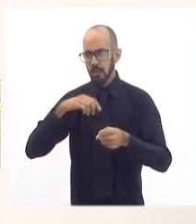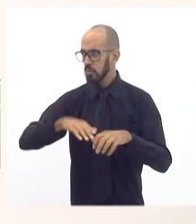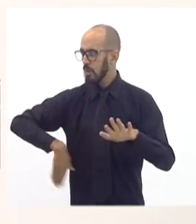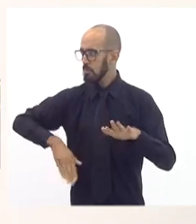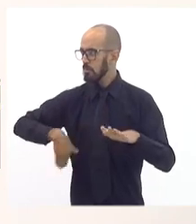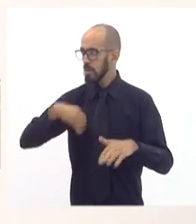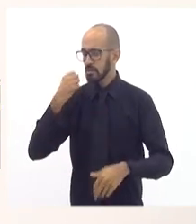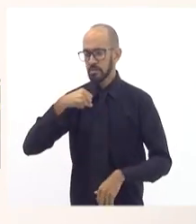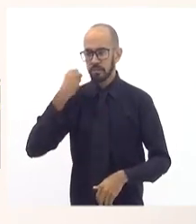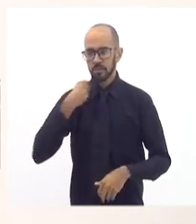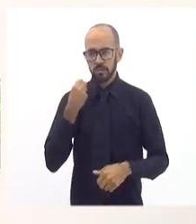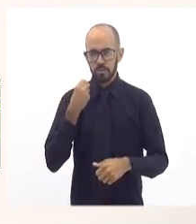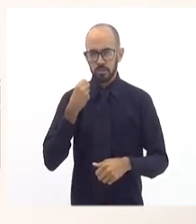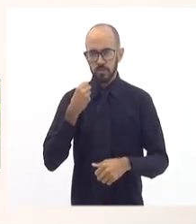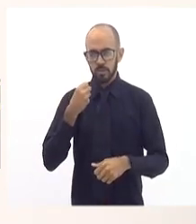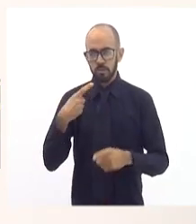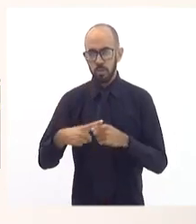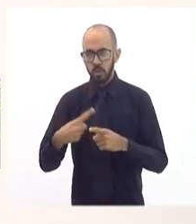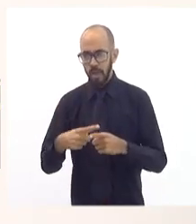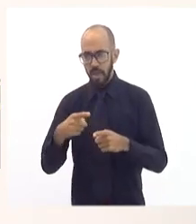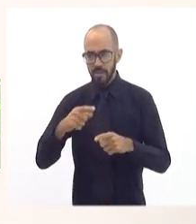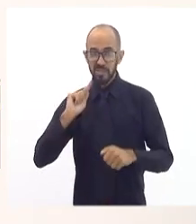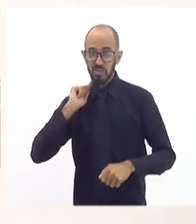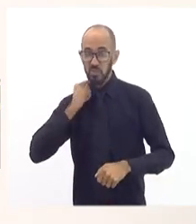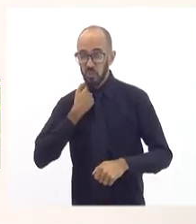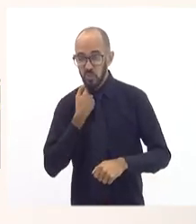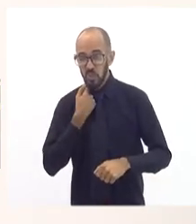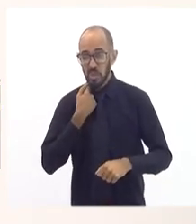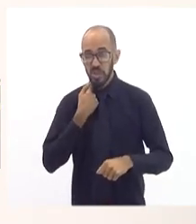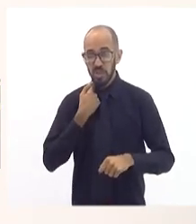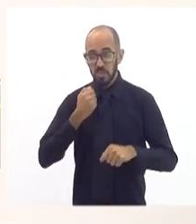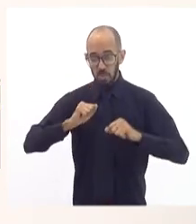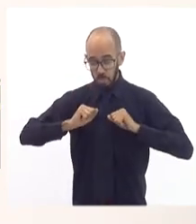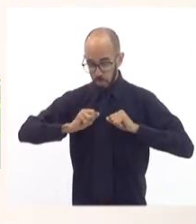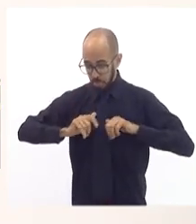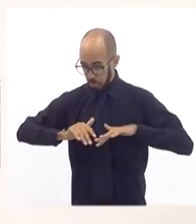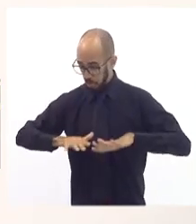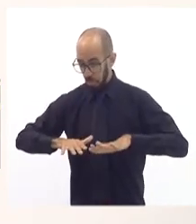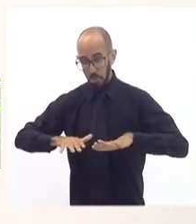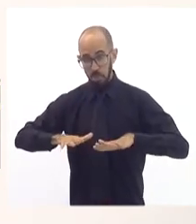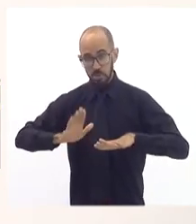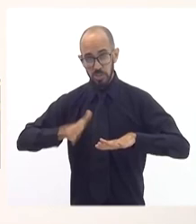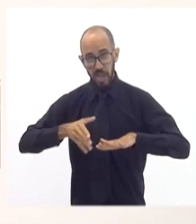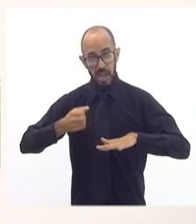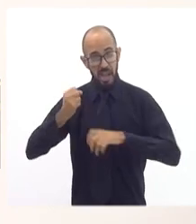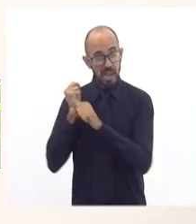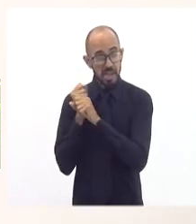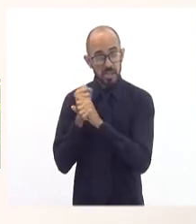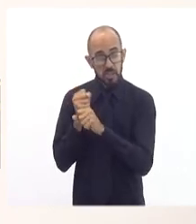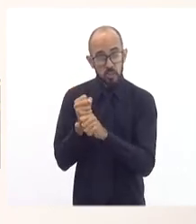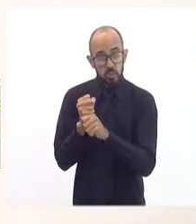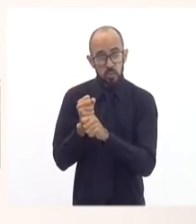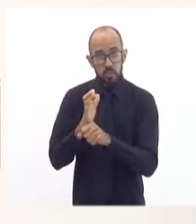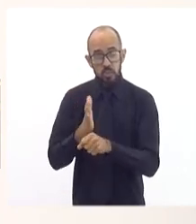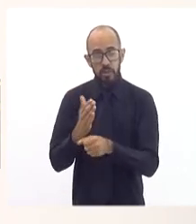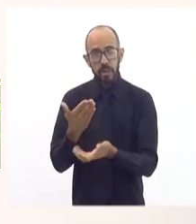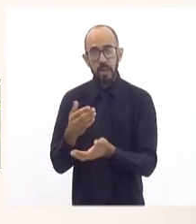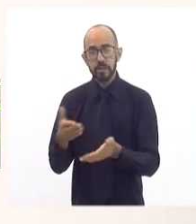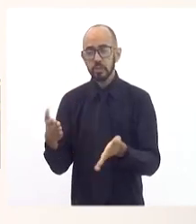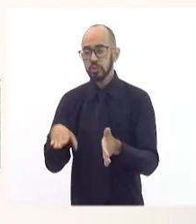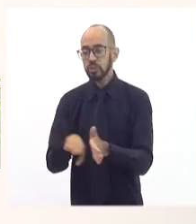Baía de ser tinha precisa porque essa lama essa poluição que já vem sendo causado de anos já tá chegando lá na Restinga